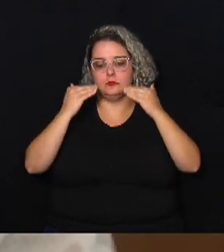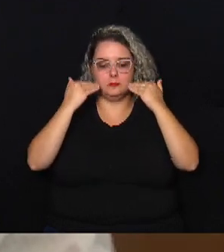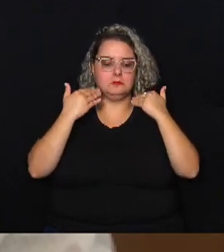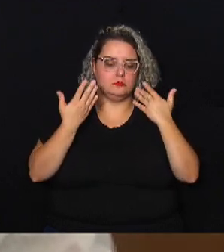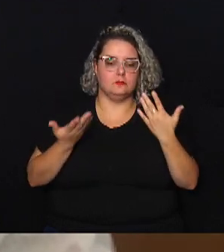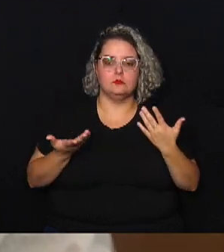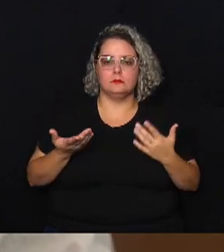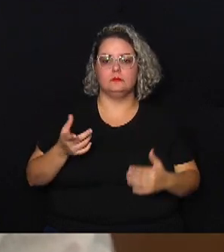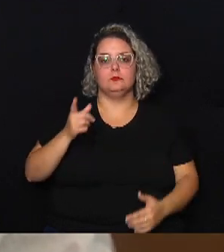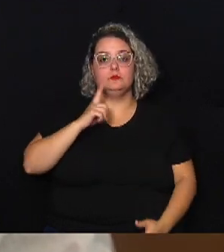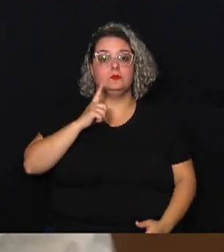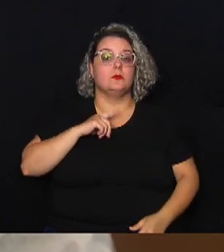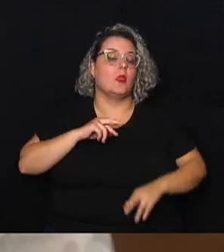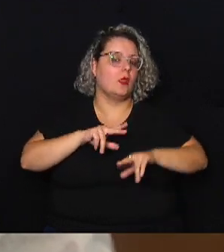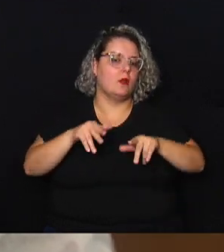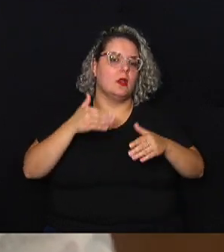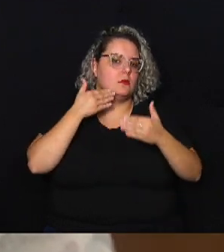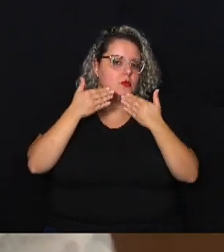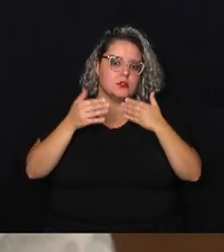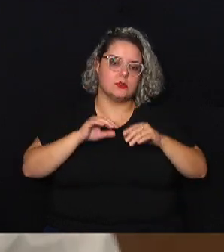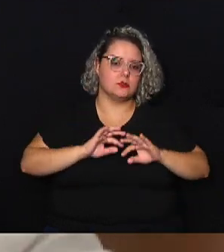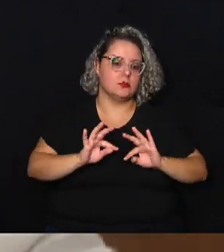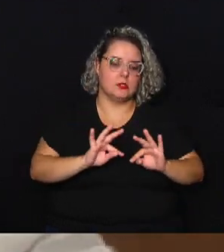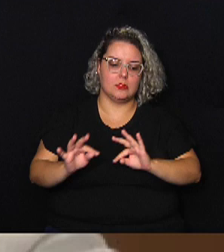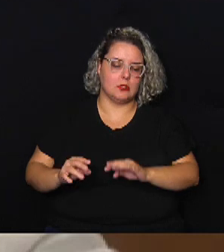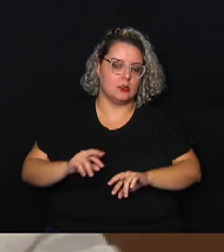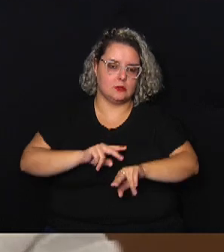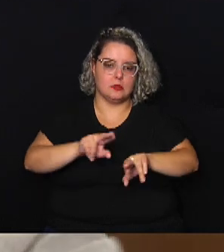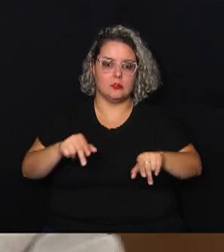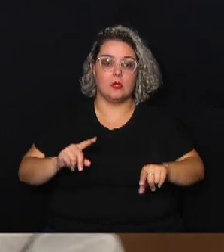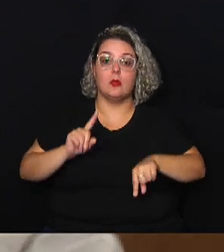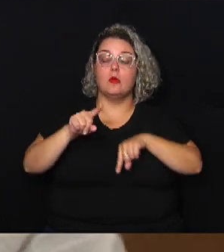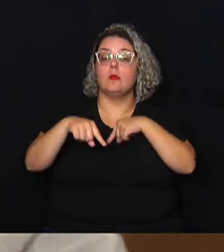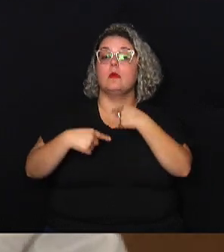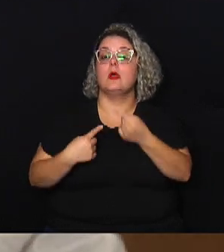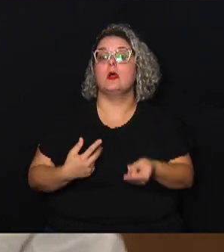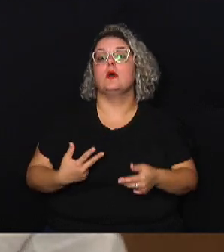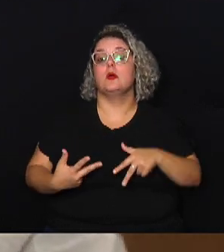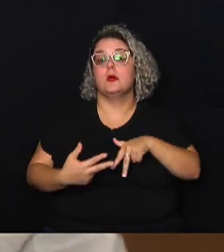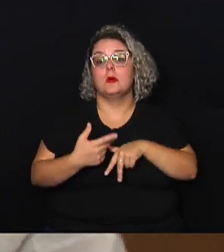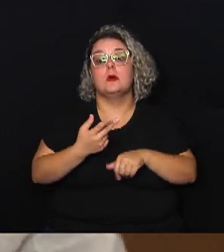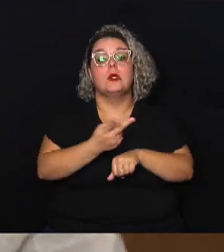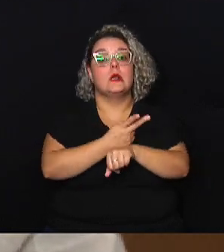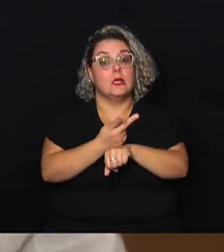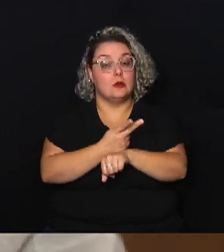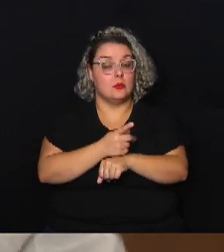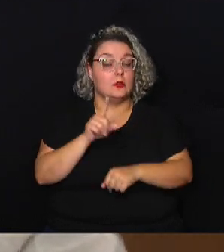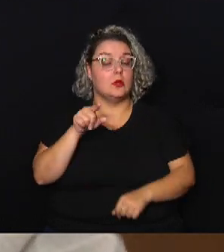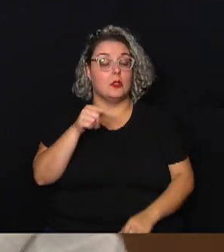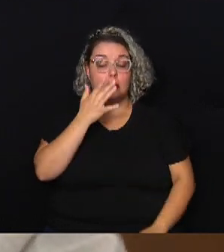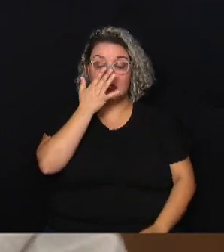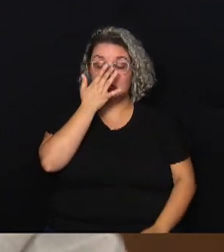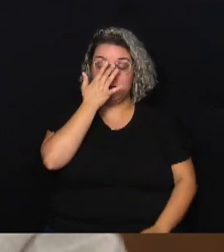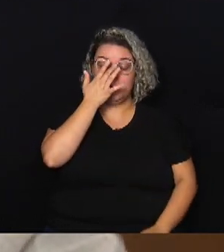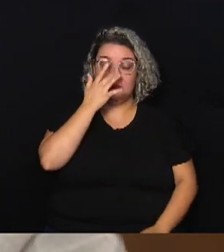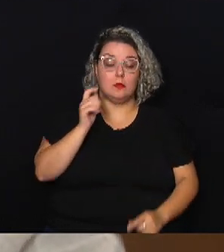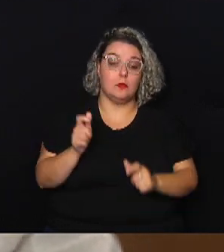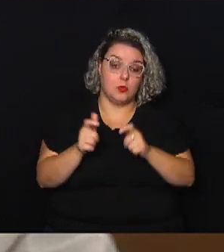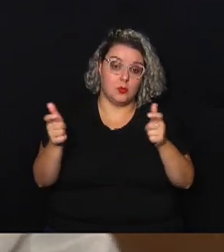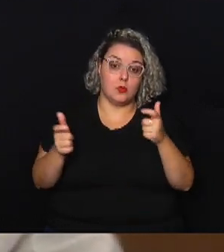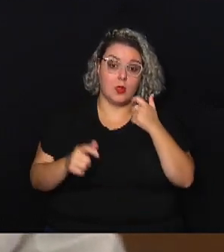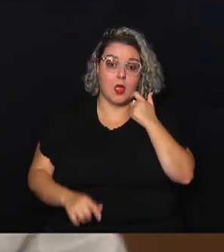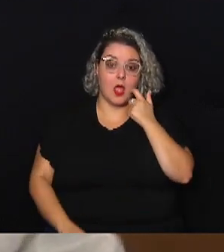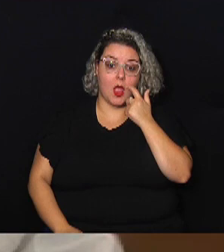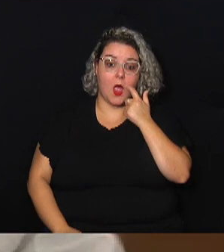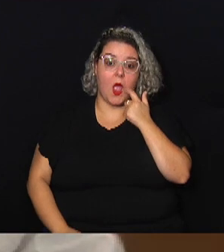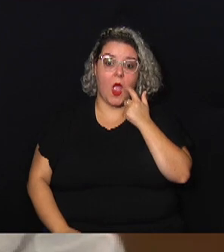Tem muita demanda e muitas técnicas para isso. Uma outra cirurgia que tem sido procurada é